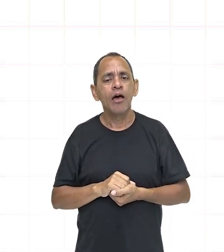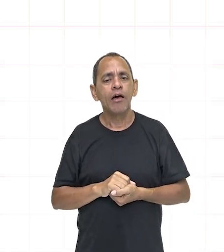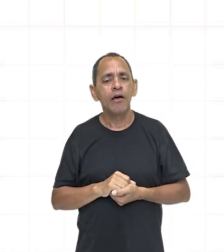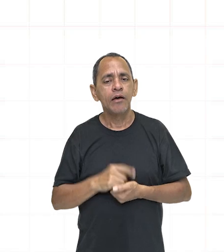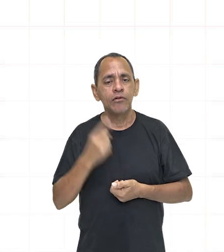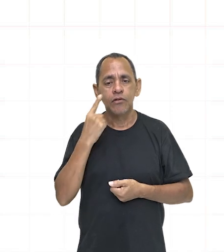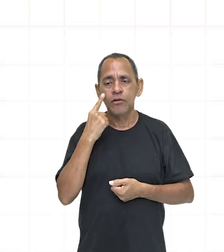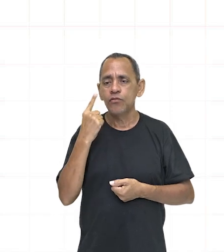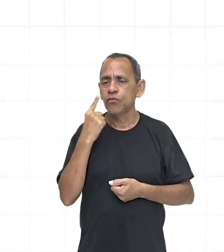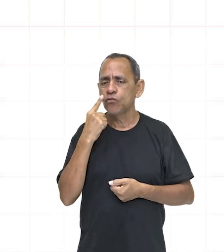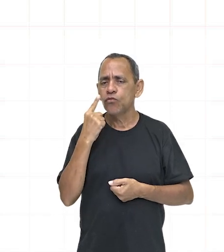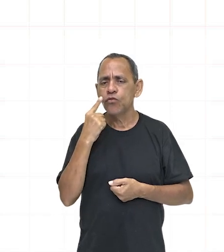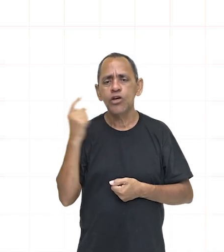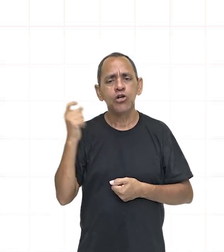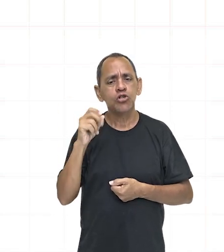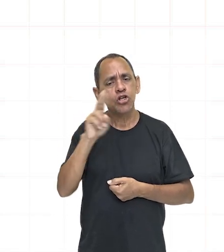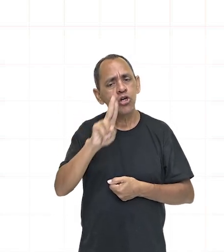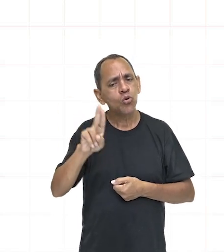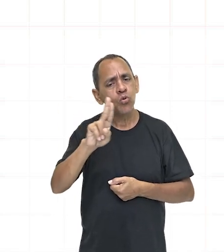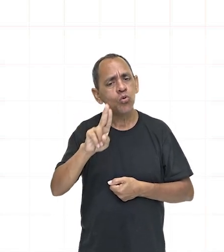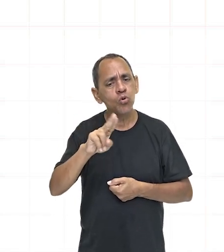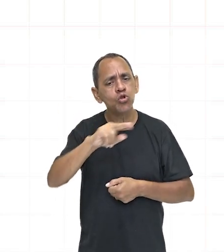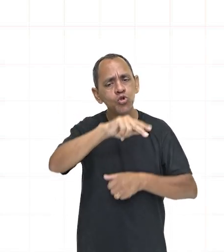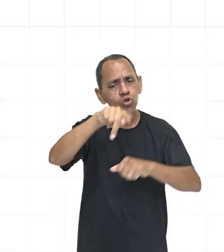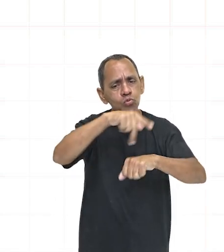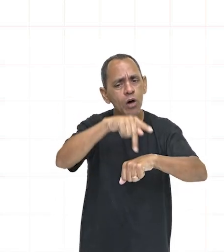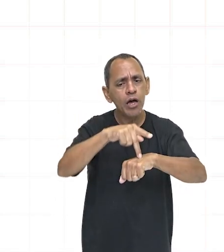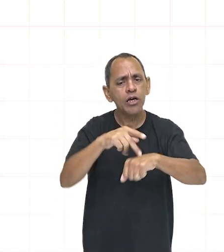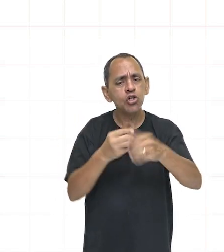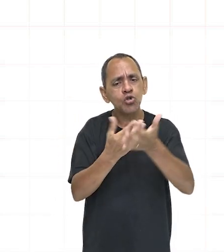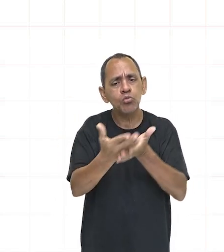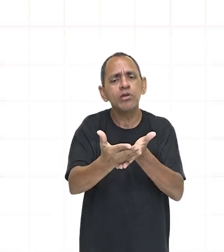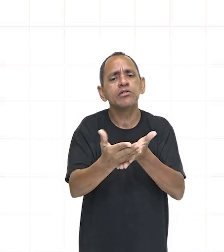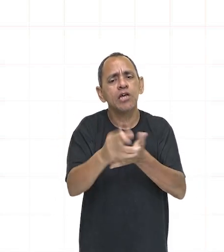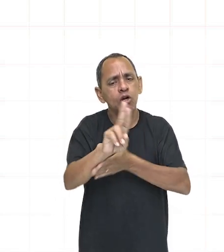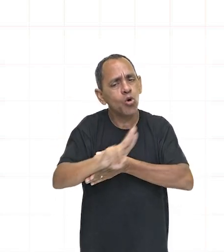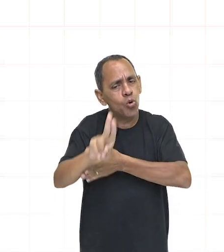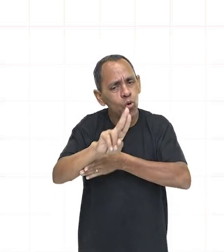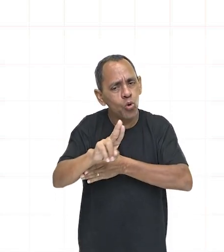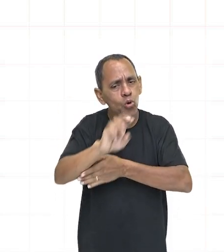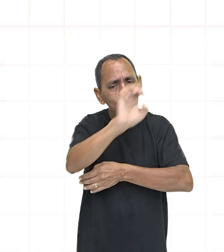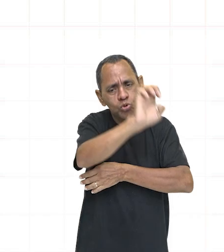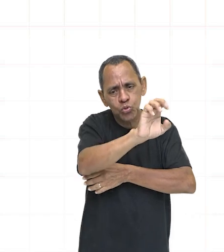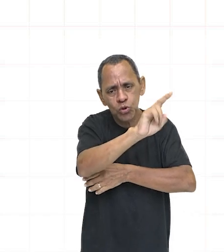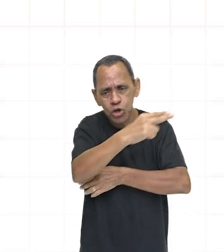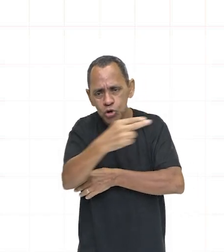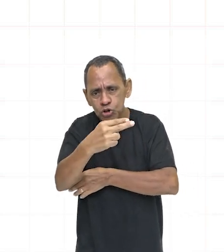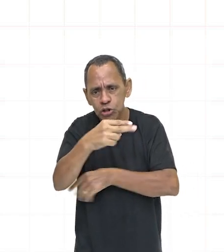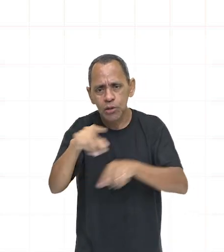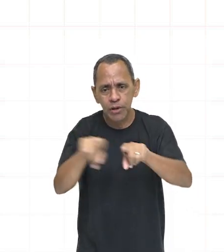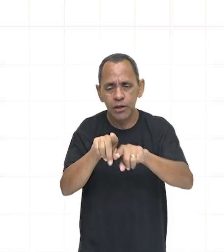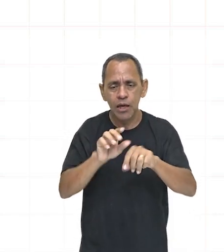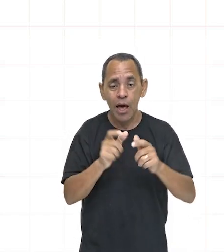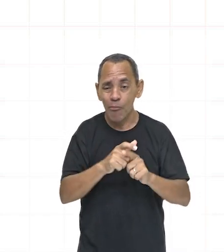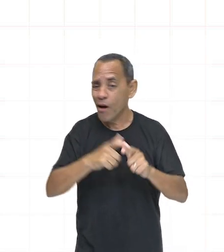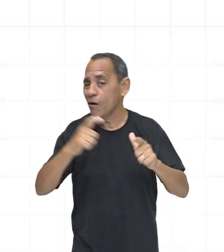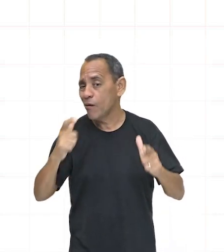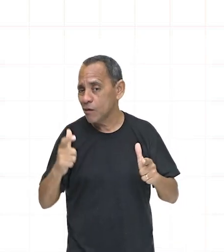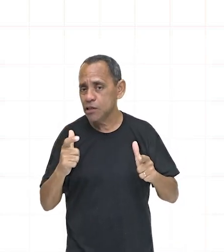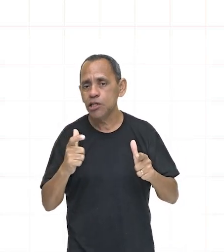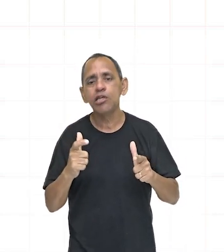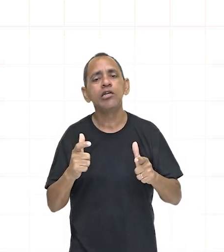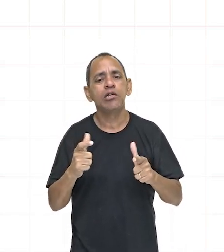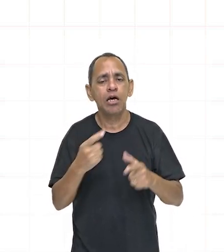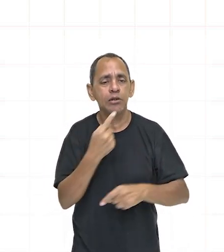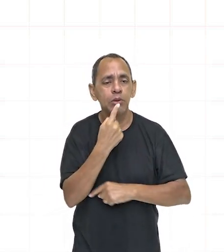a utilização do euro, tá? Então, a gente pode observar, né, que a maioria deles estão um próximo